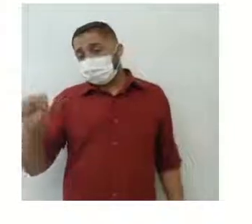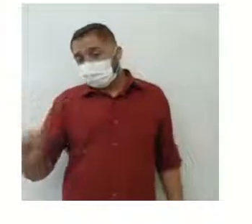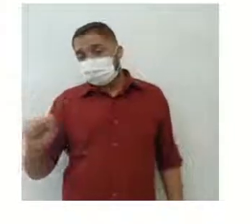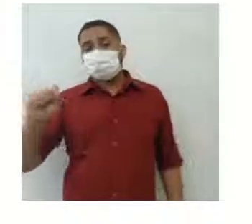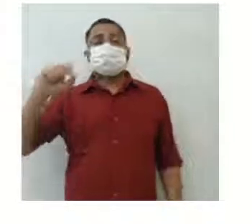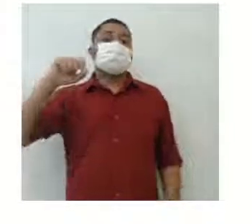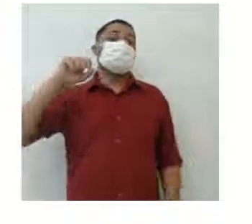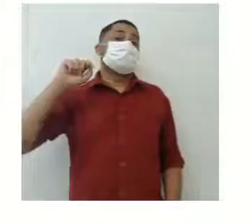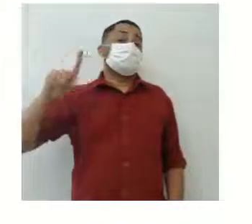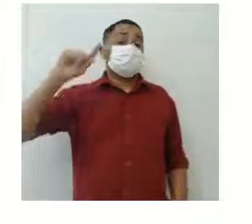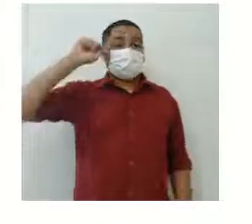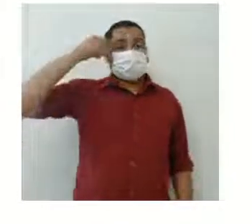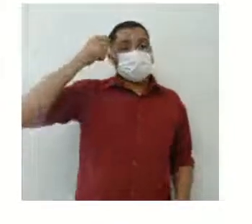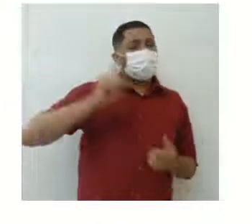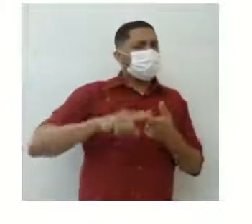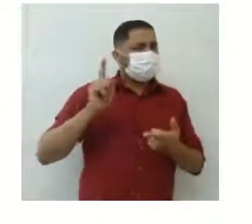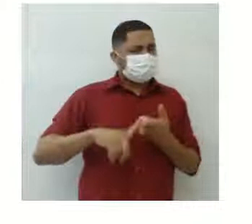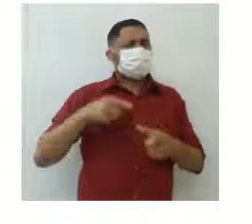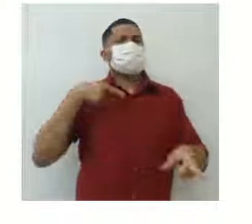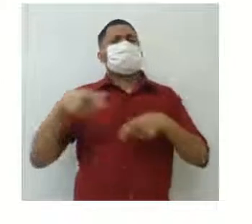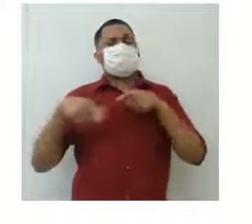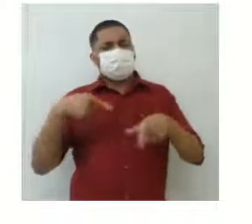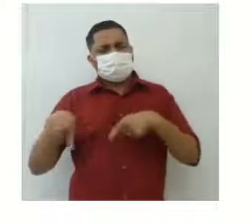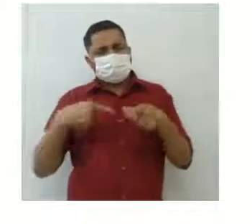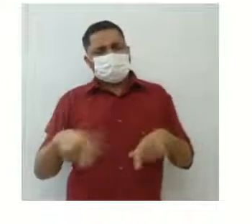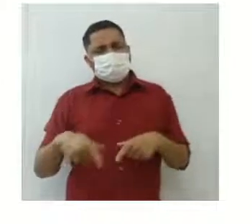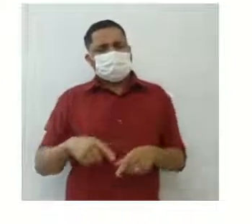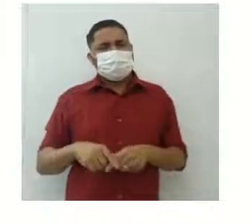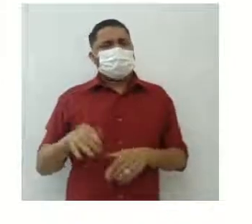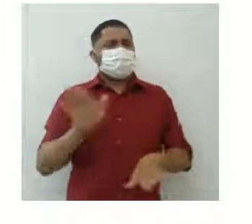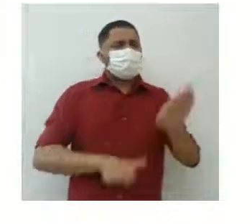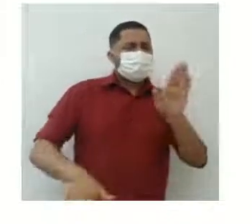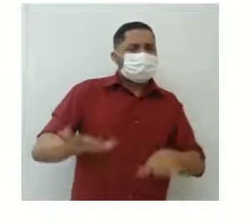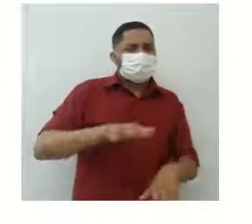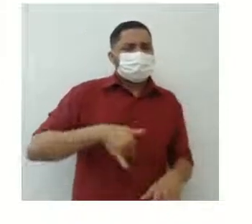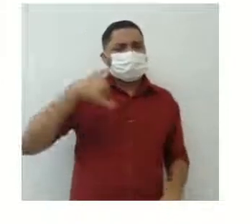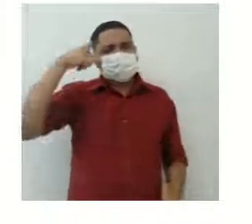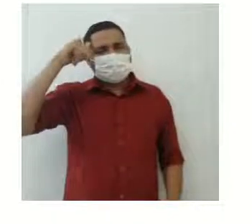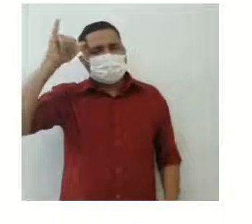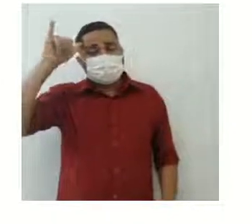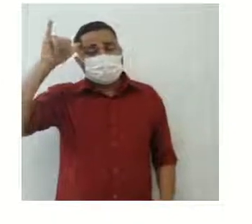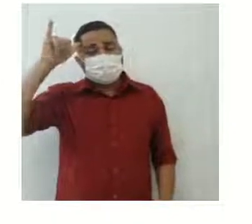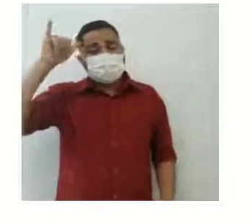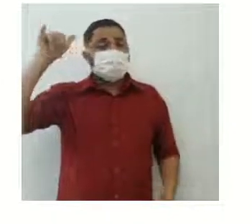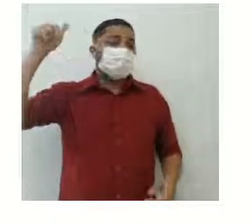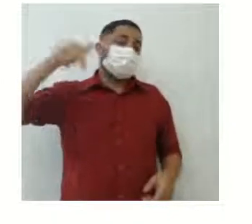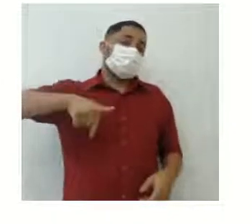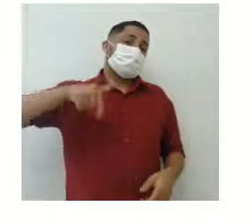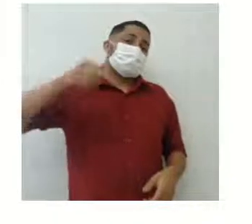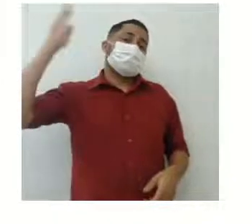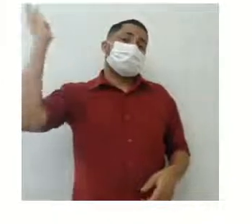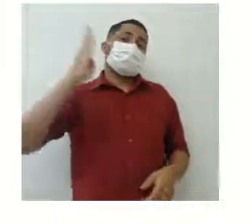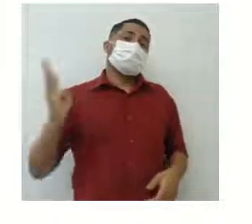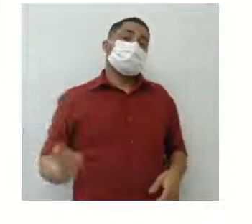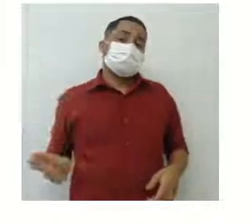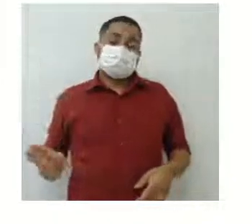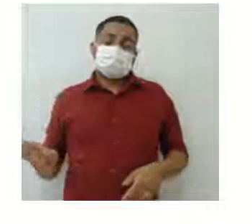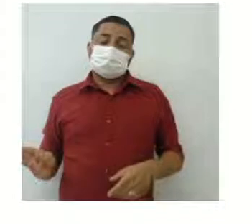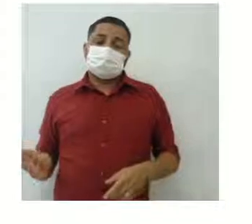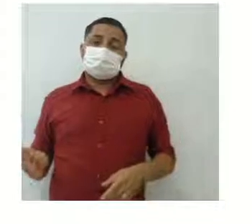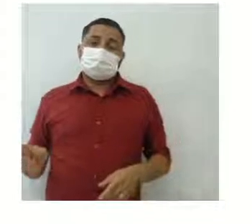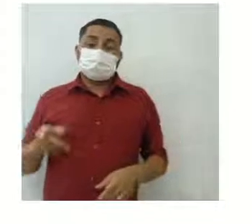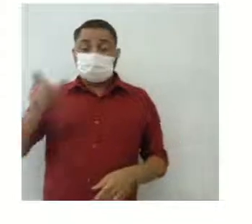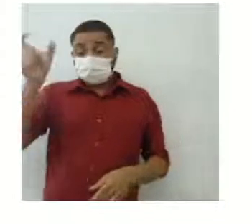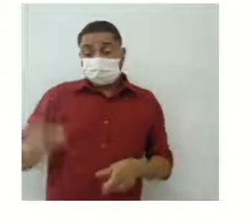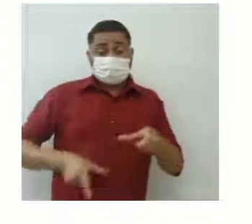também trabalharam na criação do gado. No Brasil, a mão de obra